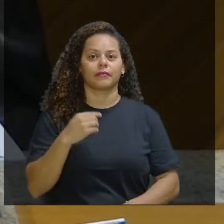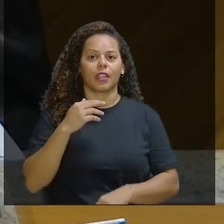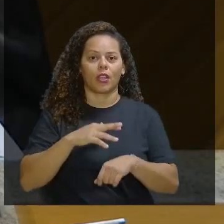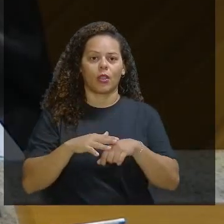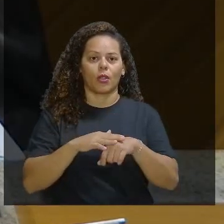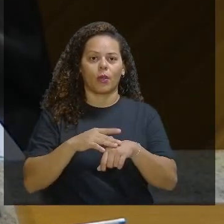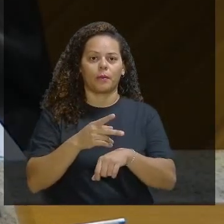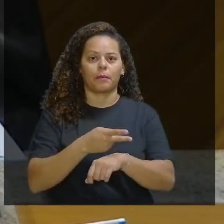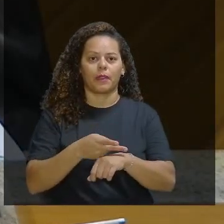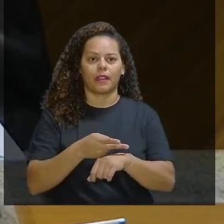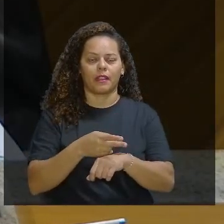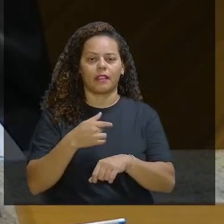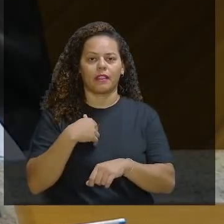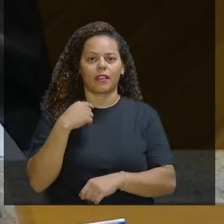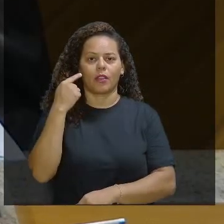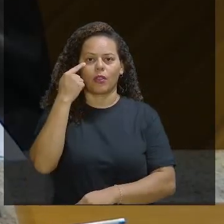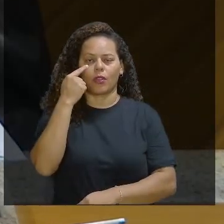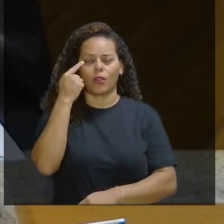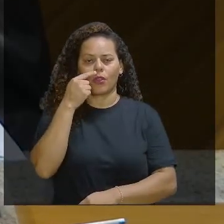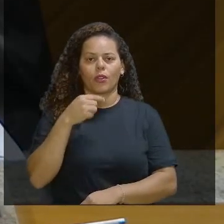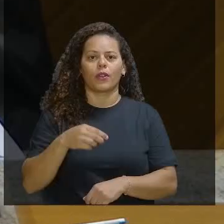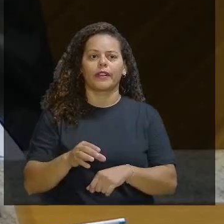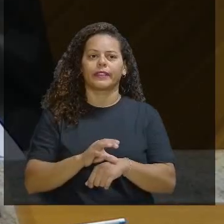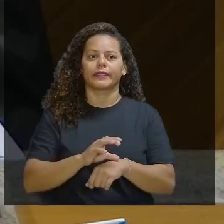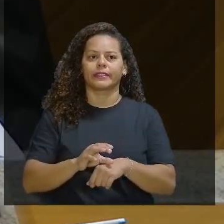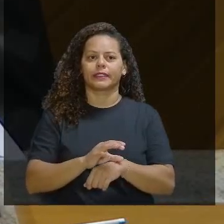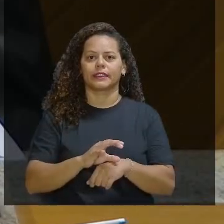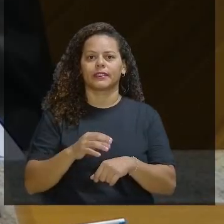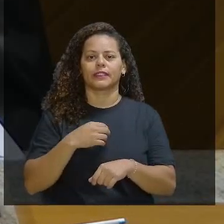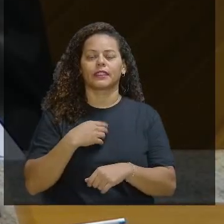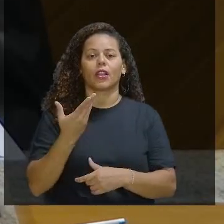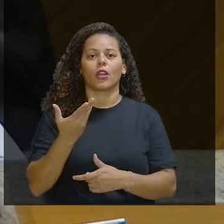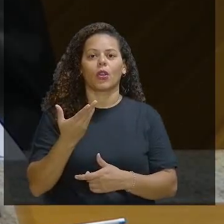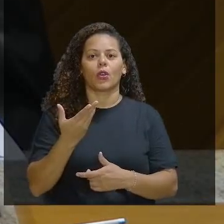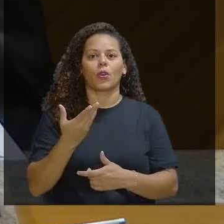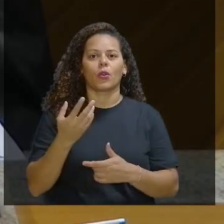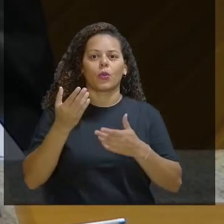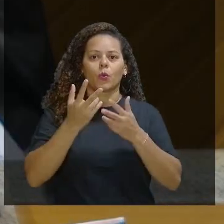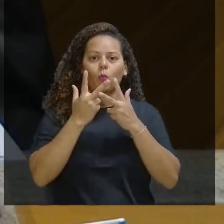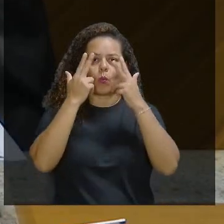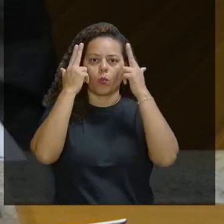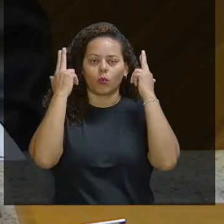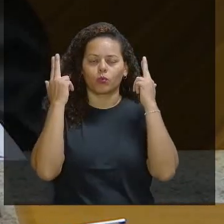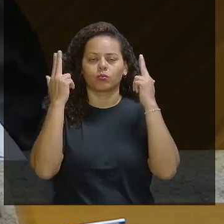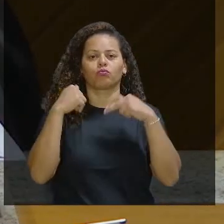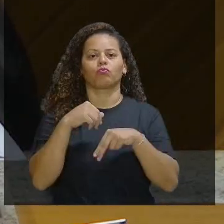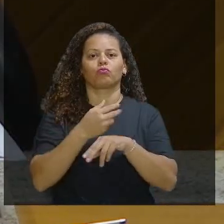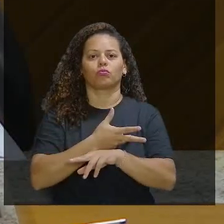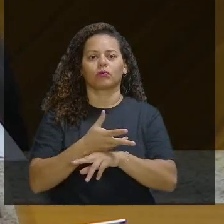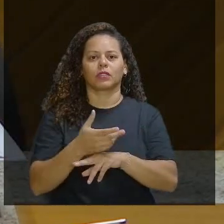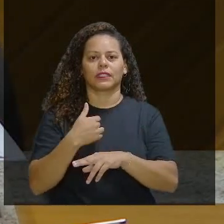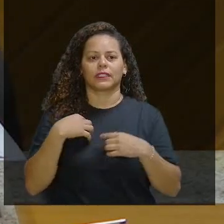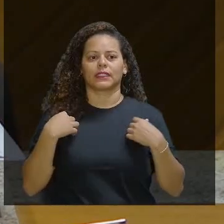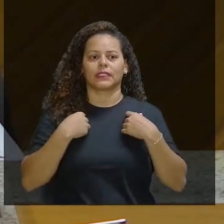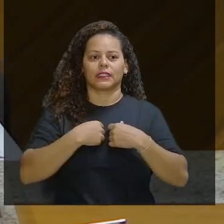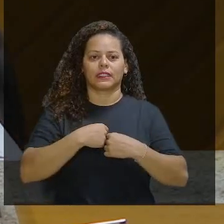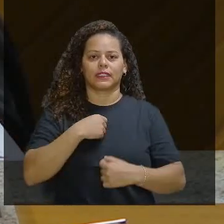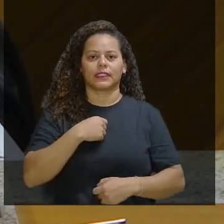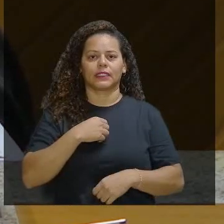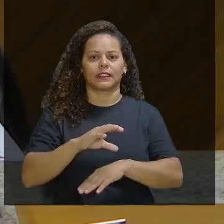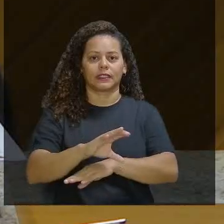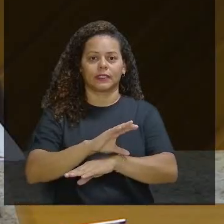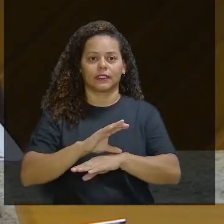é parda, tenho olhos castanhos, cabelos curtos grisalhos, estou usando uma camisa cinza e sobre